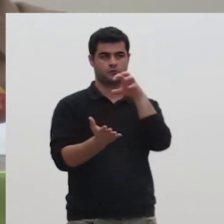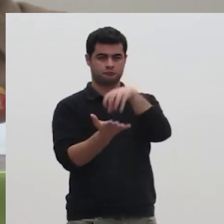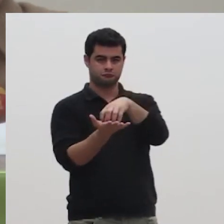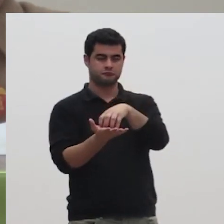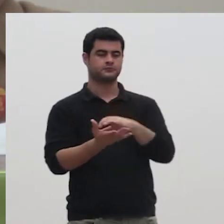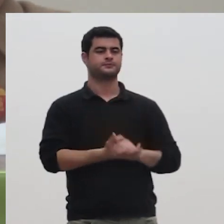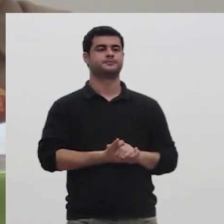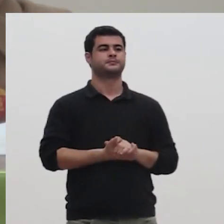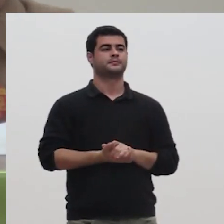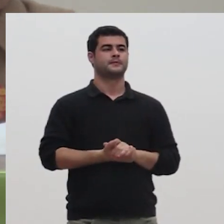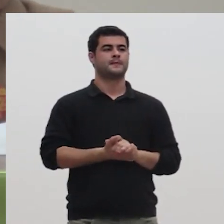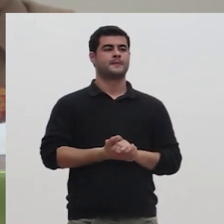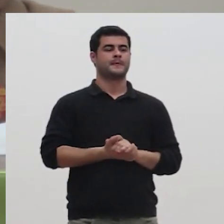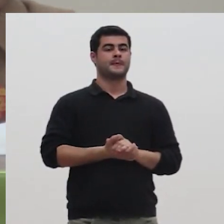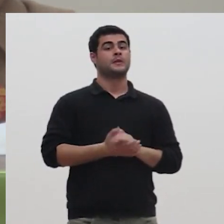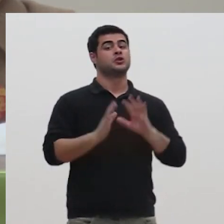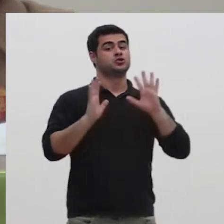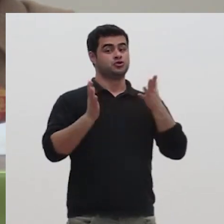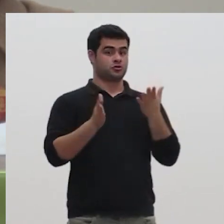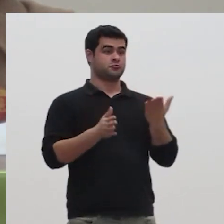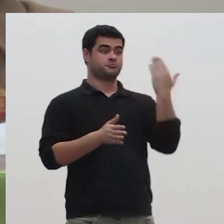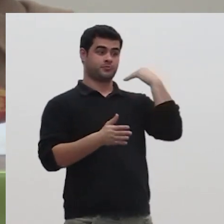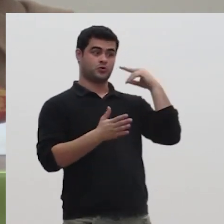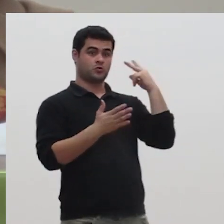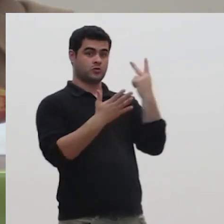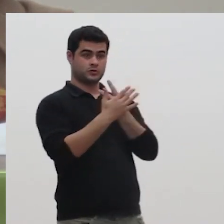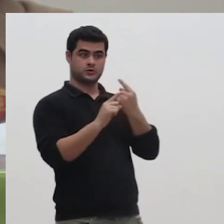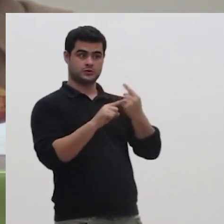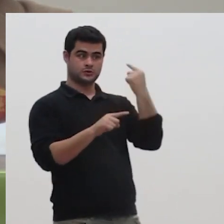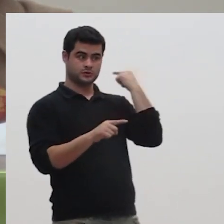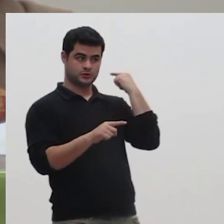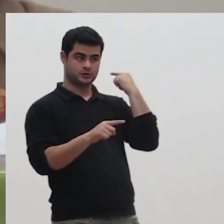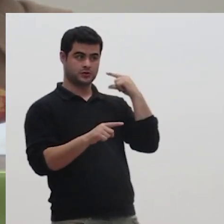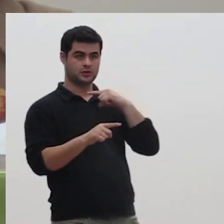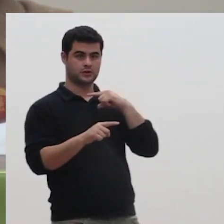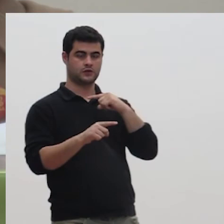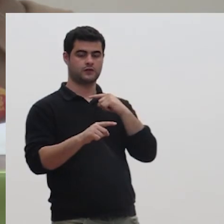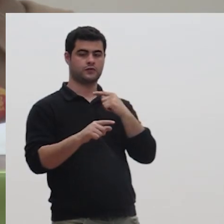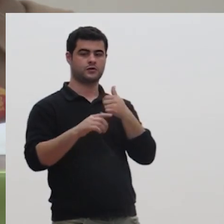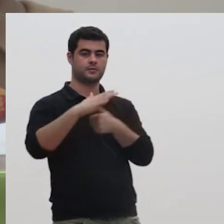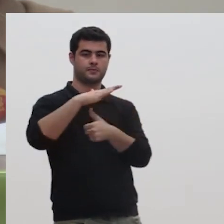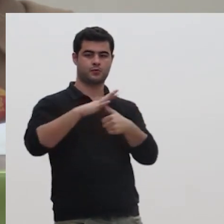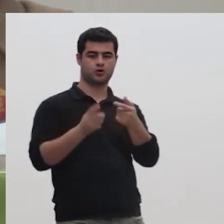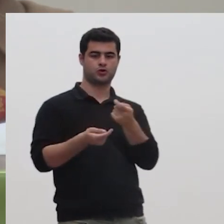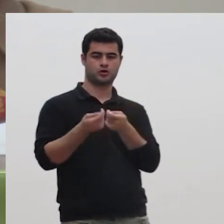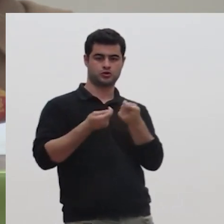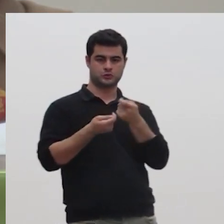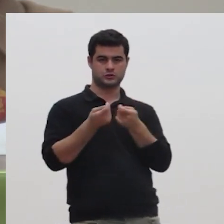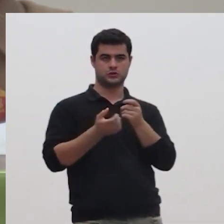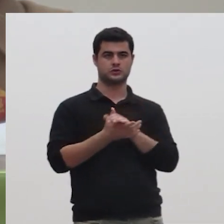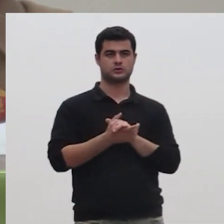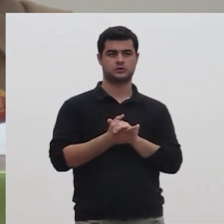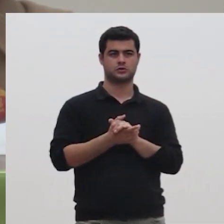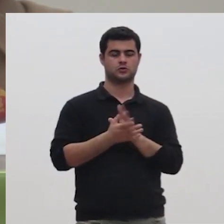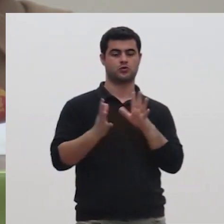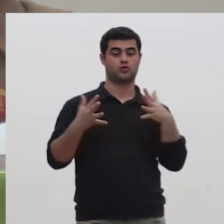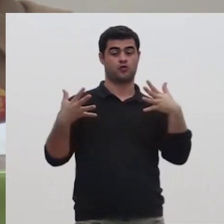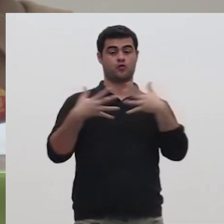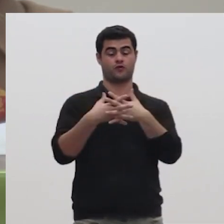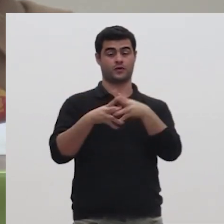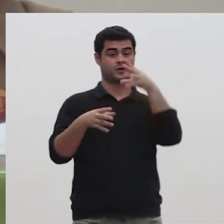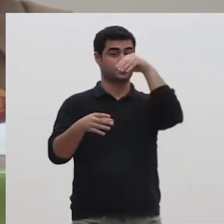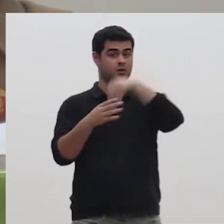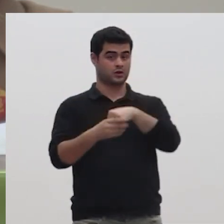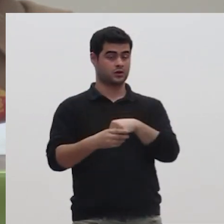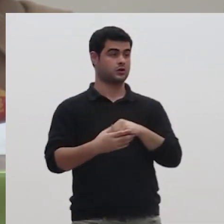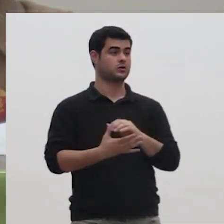meio, isso aconteceu recentemente na nossa Pró-Reitoria de Administração, ter um desencontro interno. né? Quer dizer,